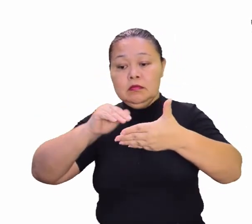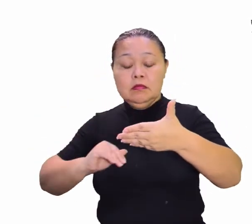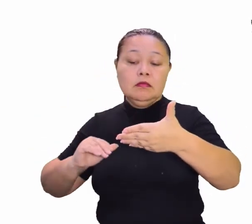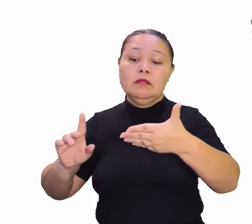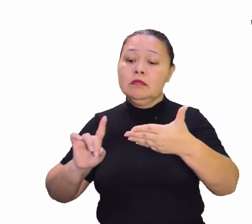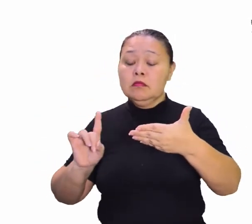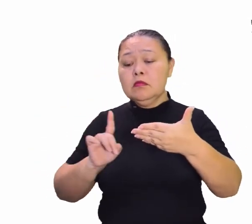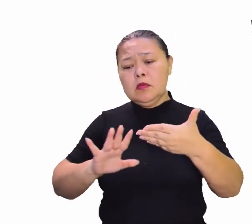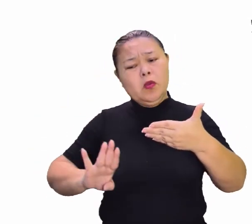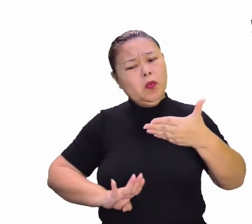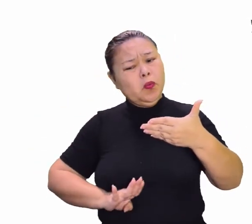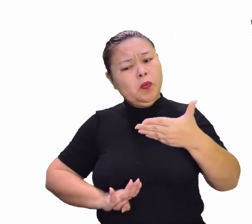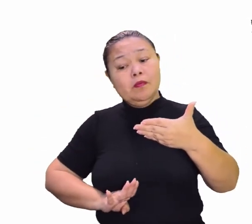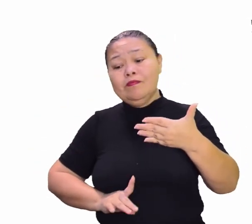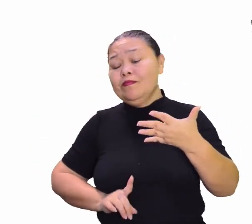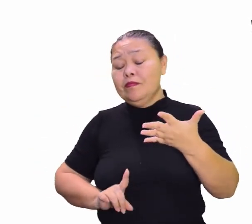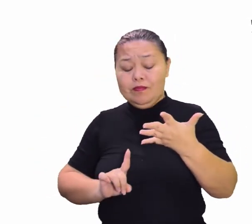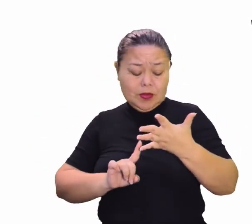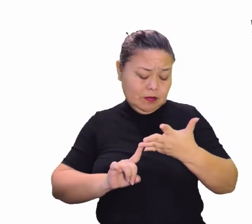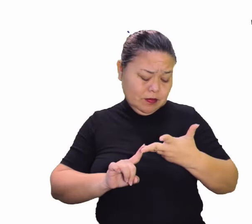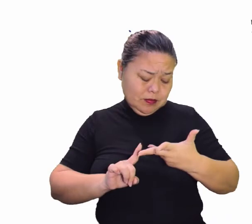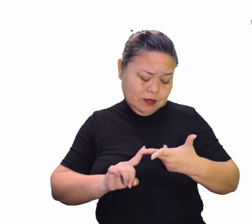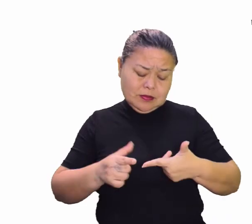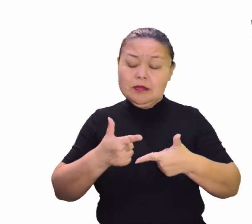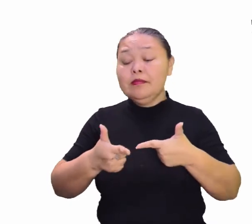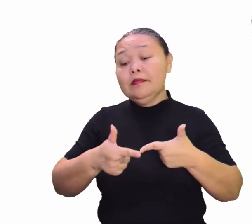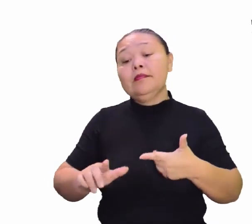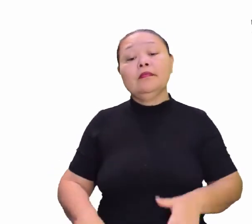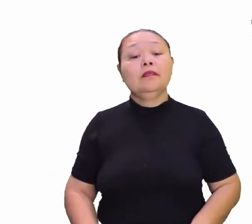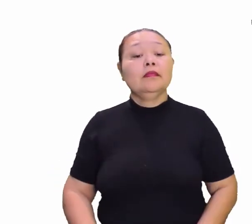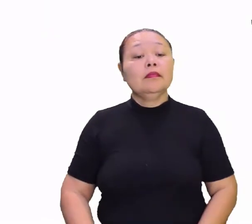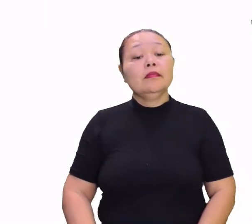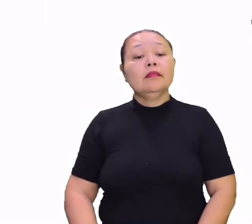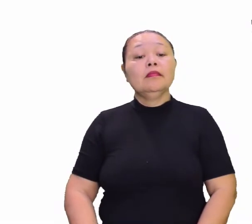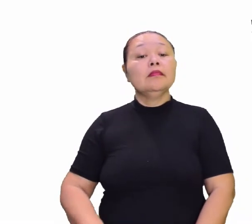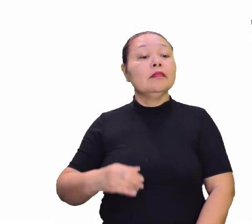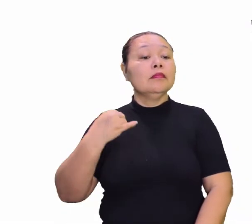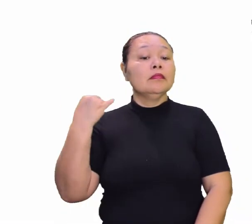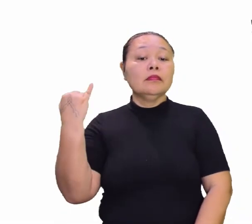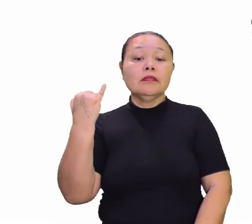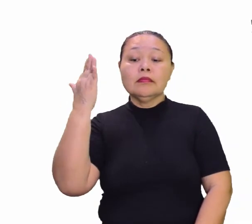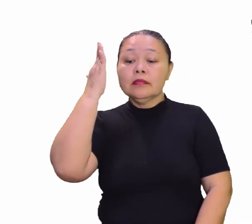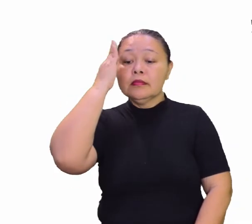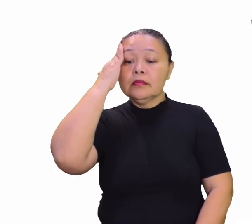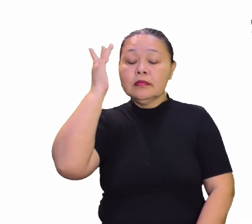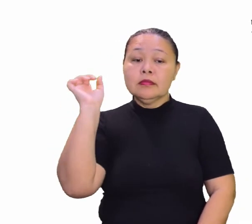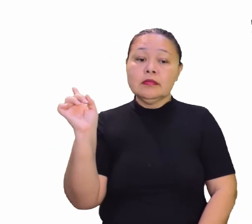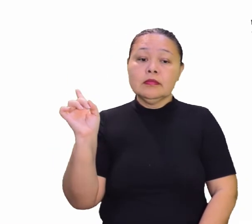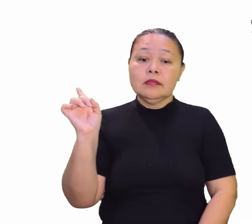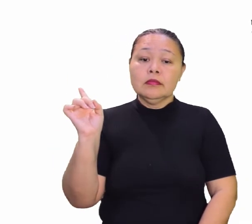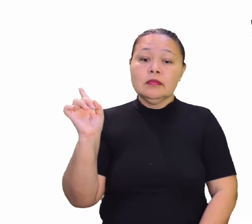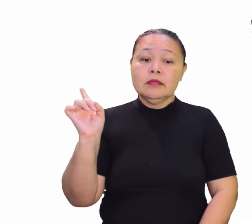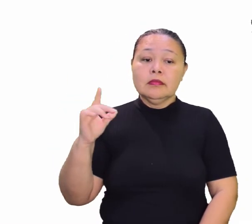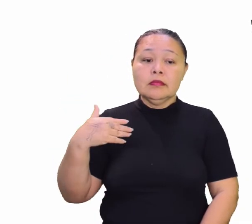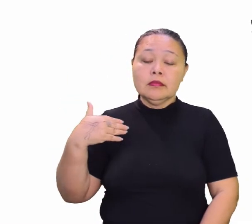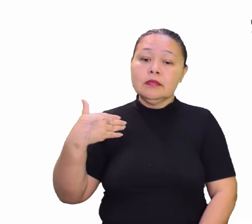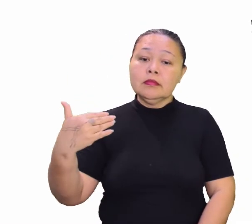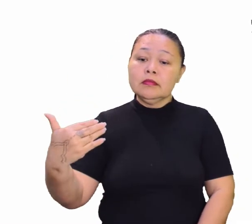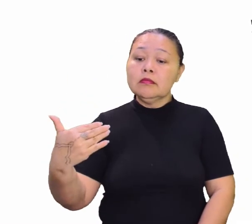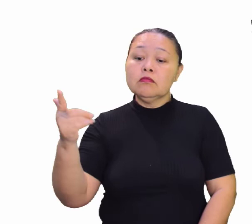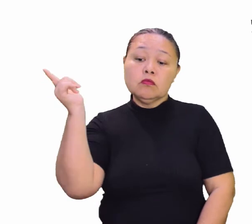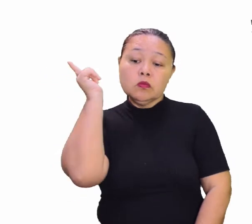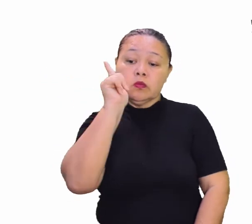nossa senhora, fome. Então, é muito problema que temos lá. Então, é importante saber que a partir